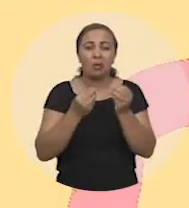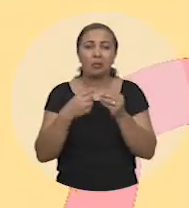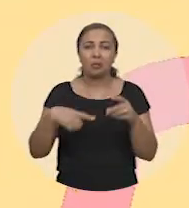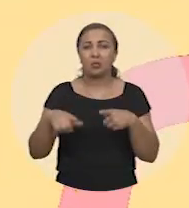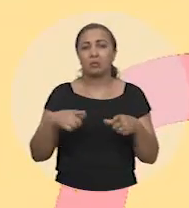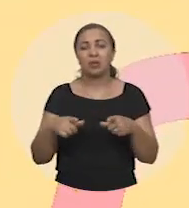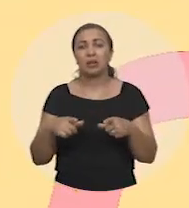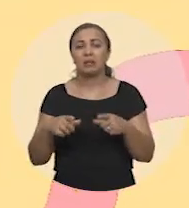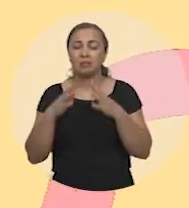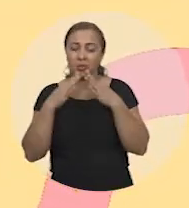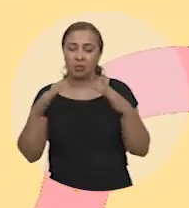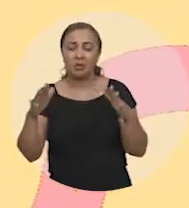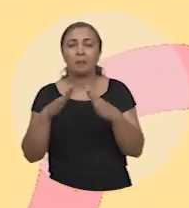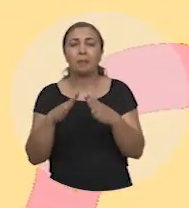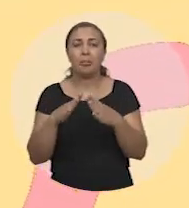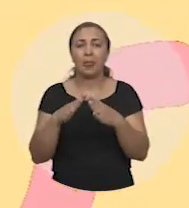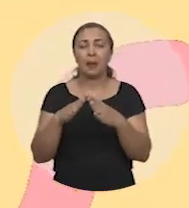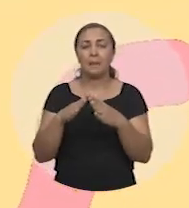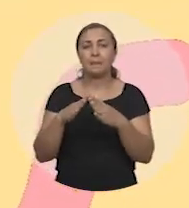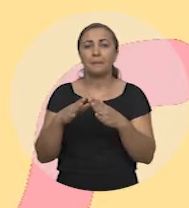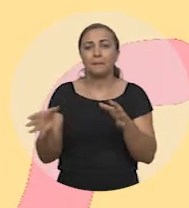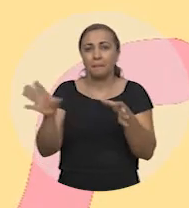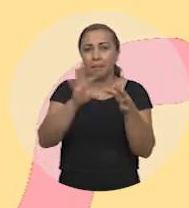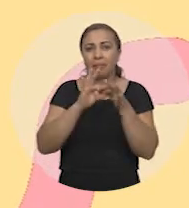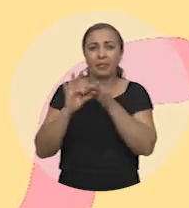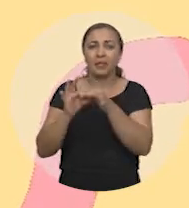estabilizar não sabe ligar